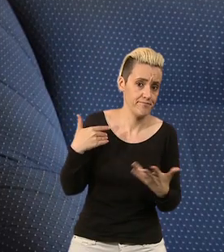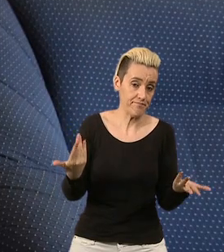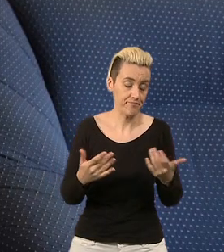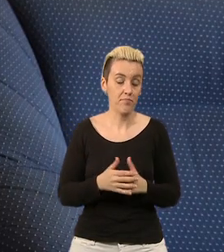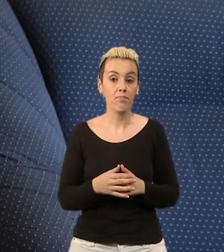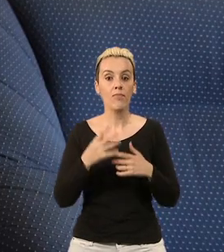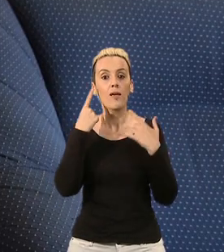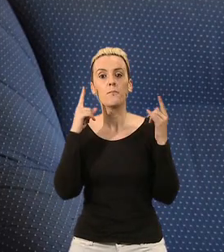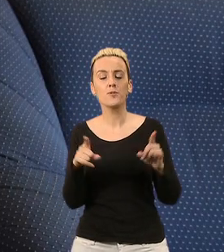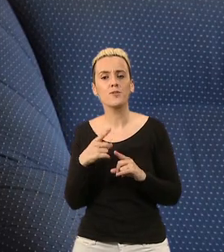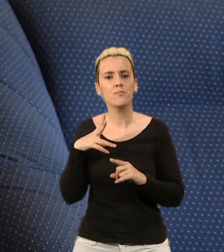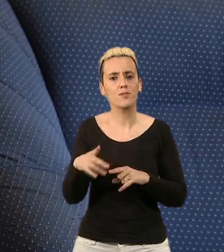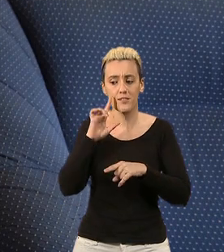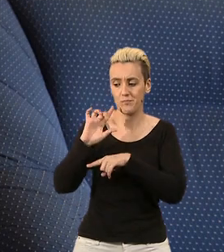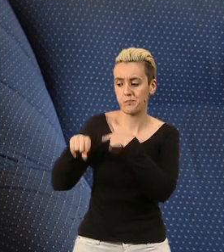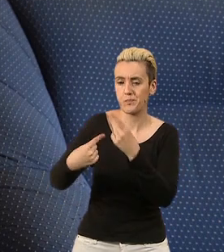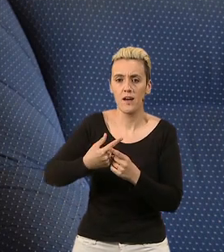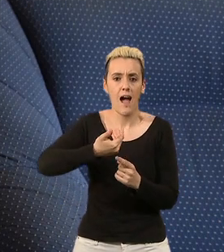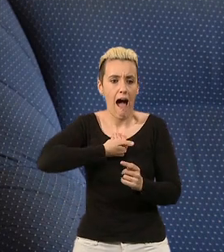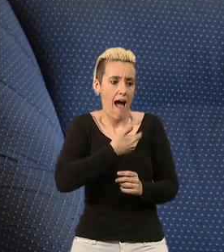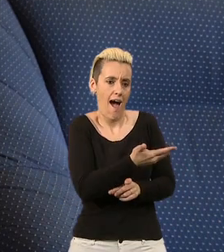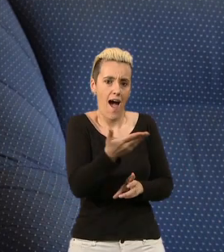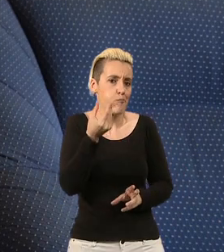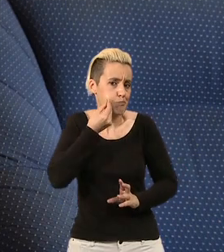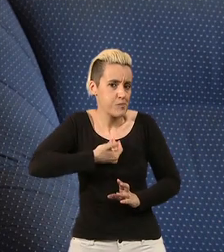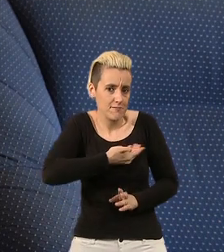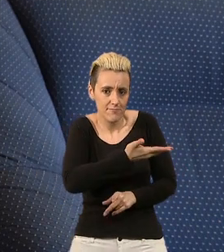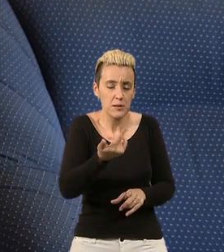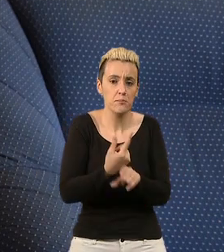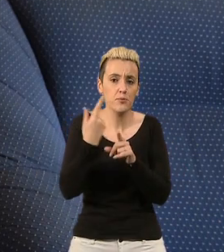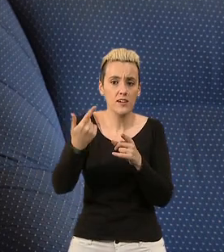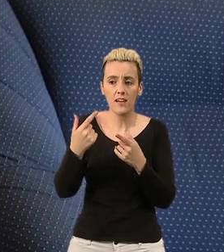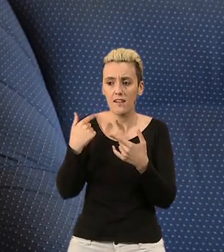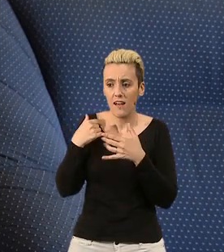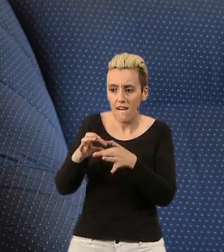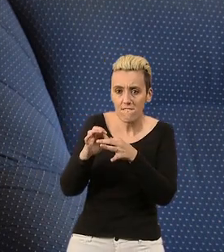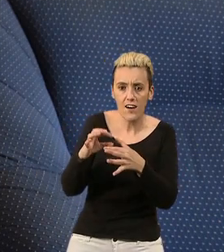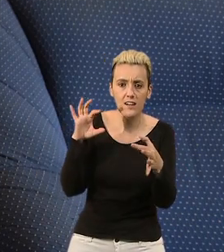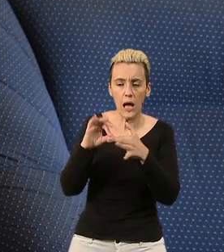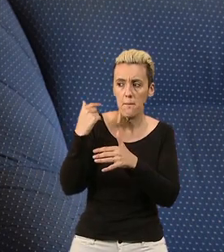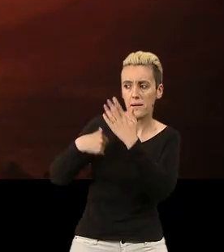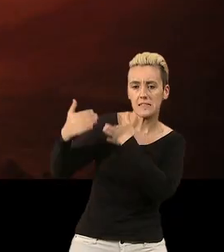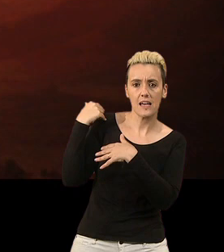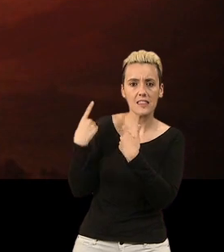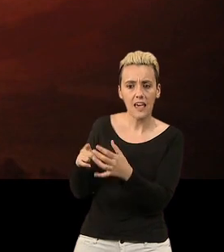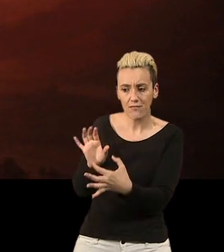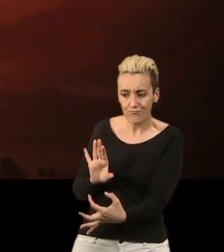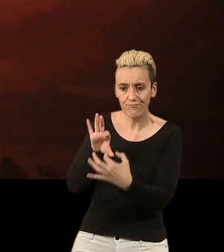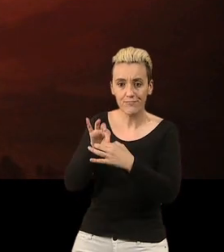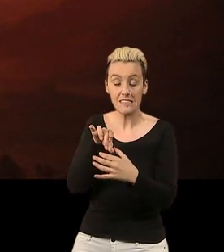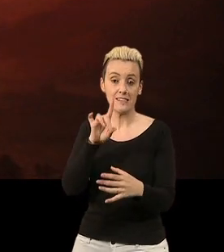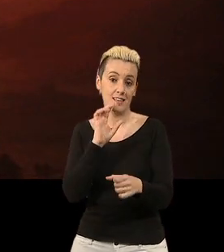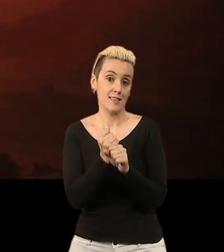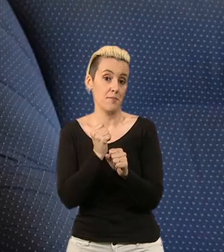música tradicional portuguesa está em todos nós. Nós temos todas as nossas raízes, os nossos vínculos com o passado. E este é o nosso